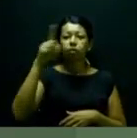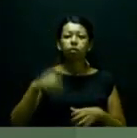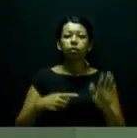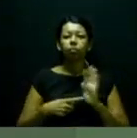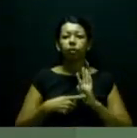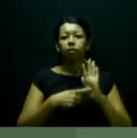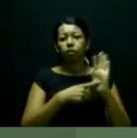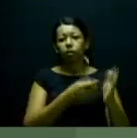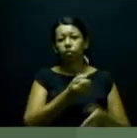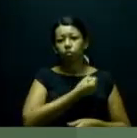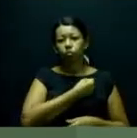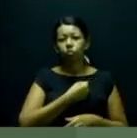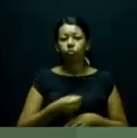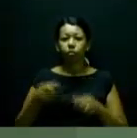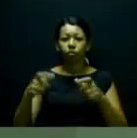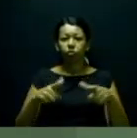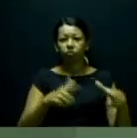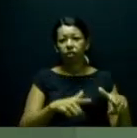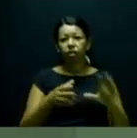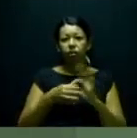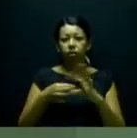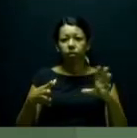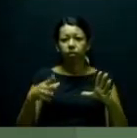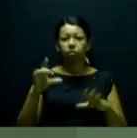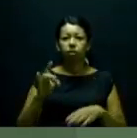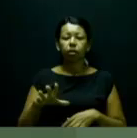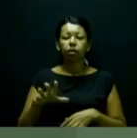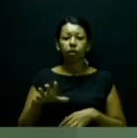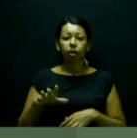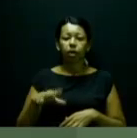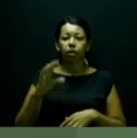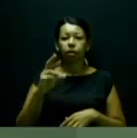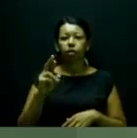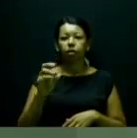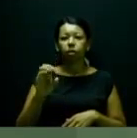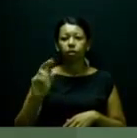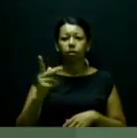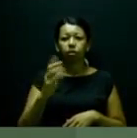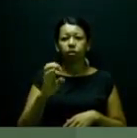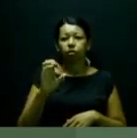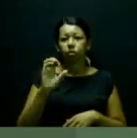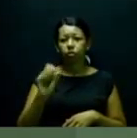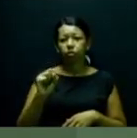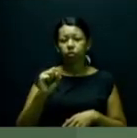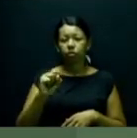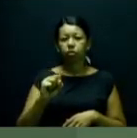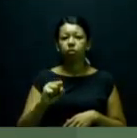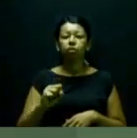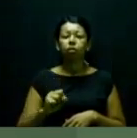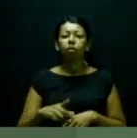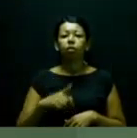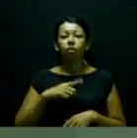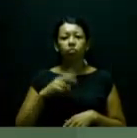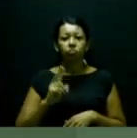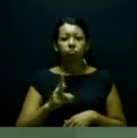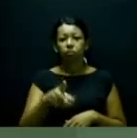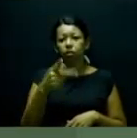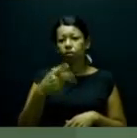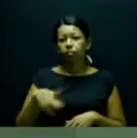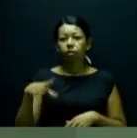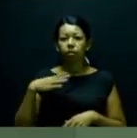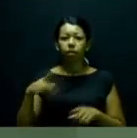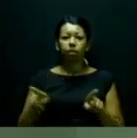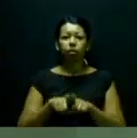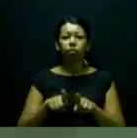apresentado o número de vagas disponíveis em cada creche de nossa cidade, considerando aquelas mantidas diretamente pelo município, bem como aquelas que